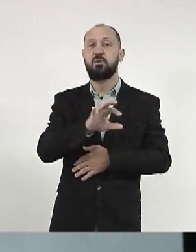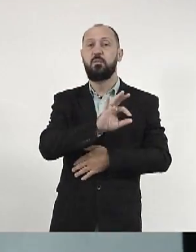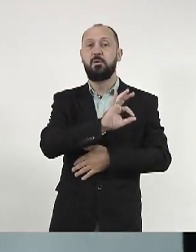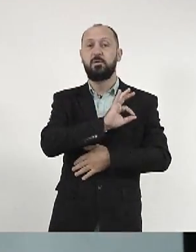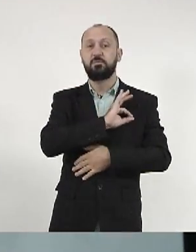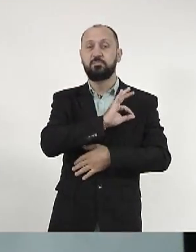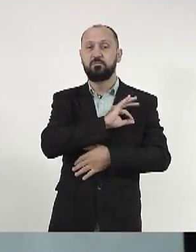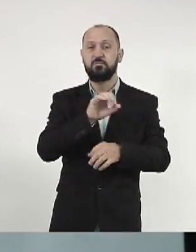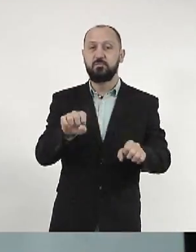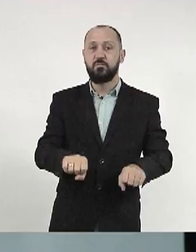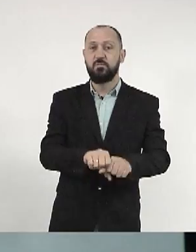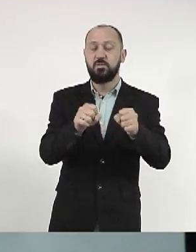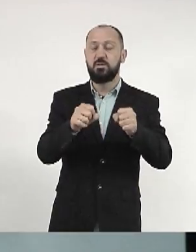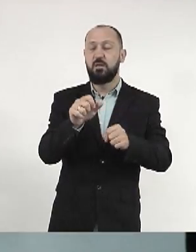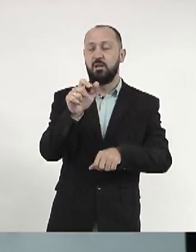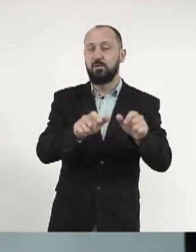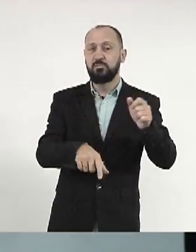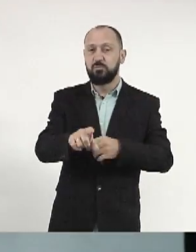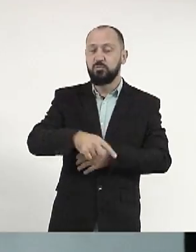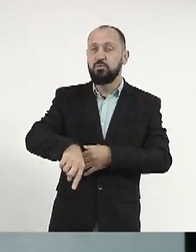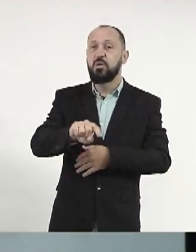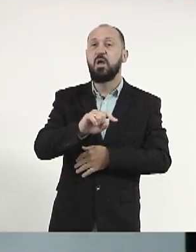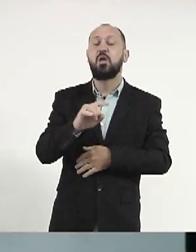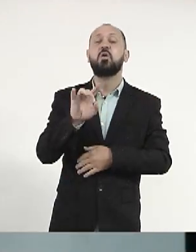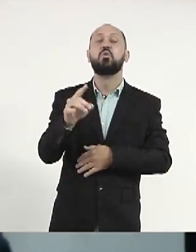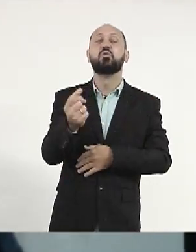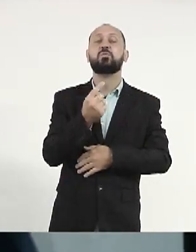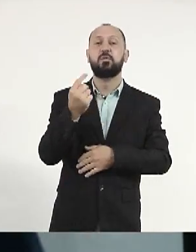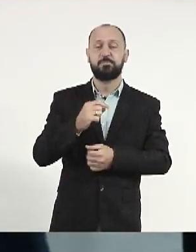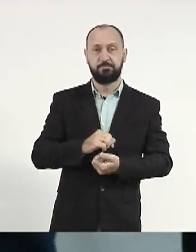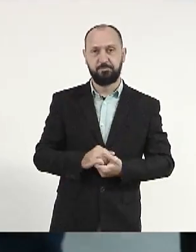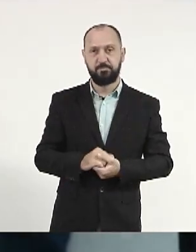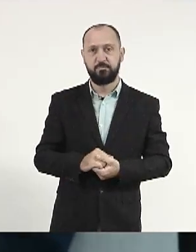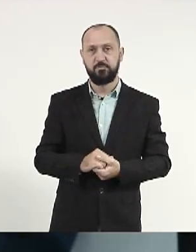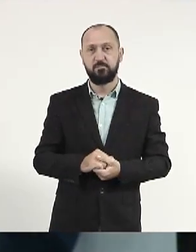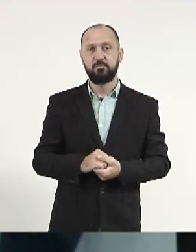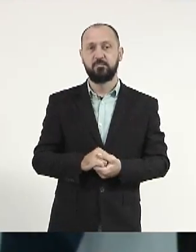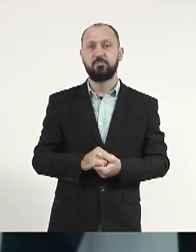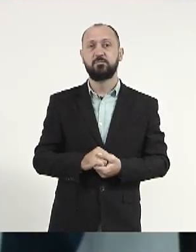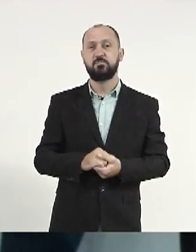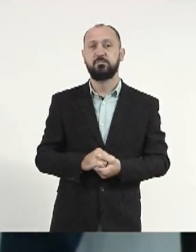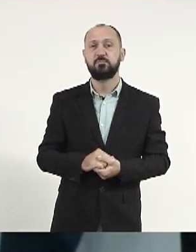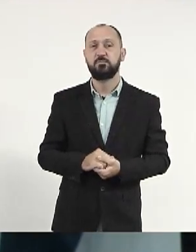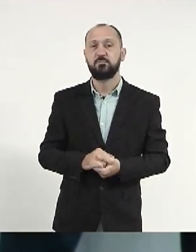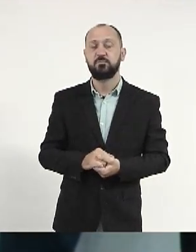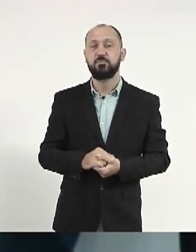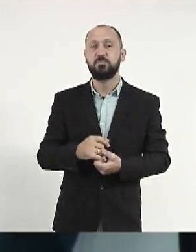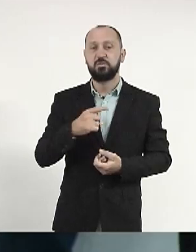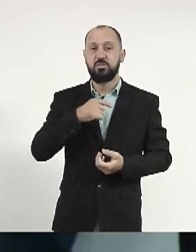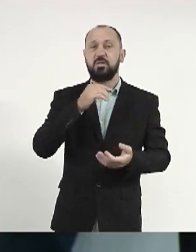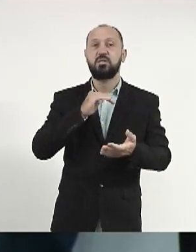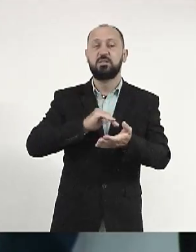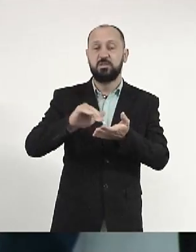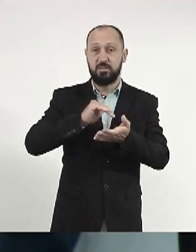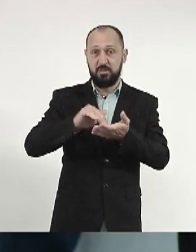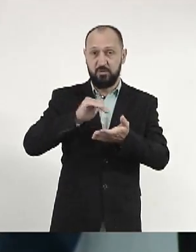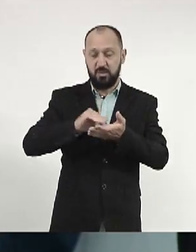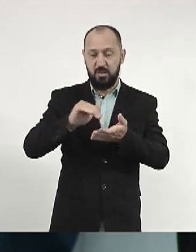da quebradeira, tinha uma porção de gente, não tinha só baderneiro, certo? Tinha o secretário de